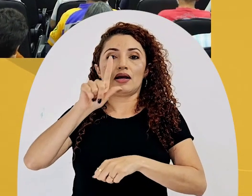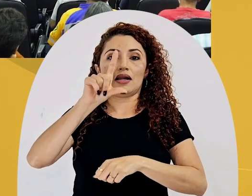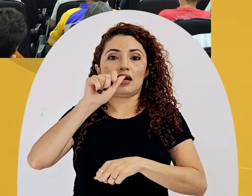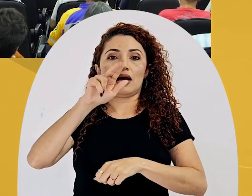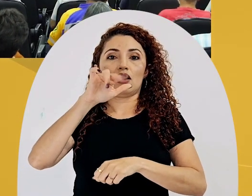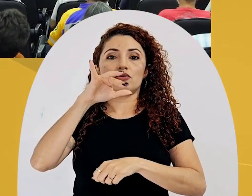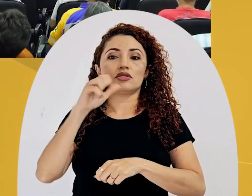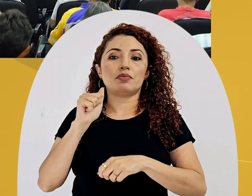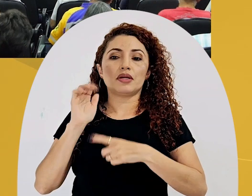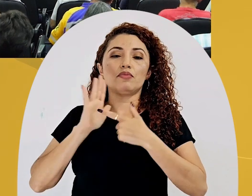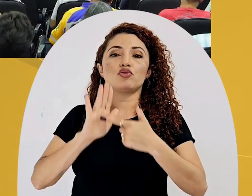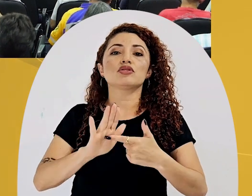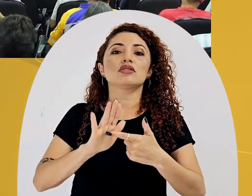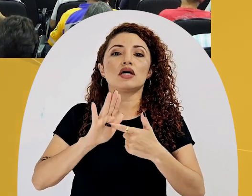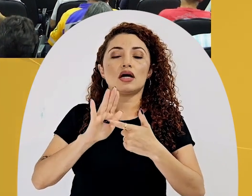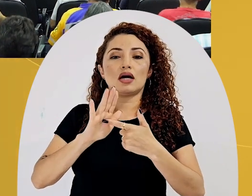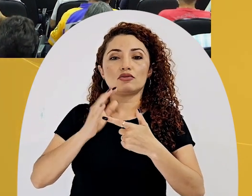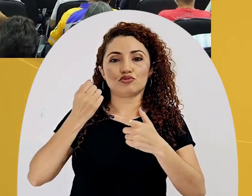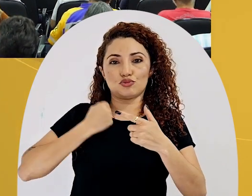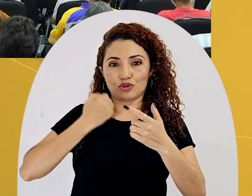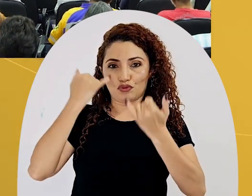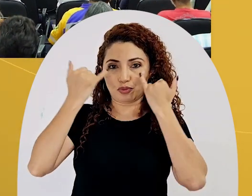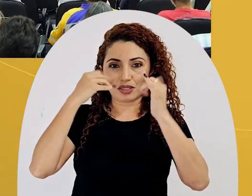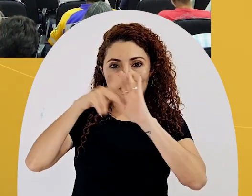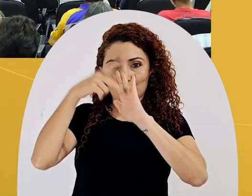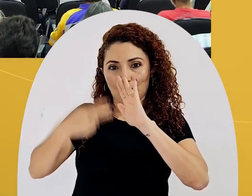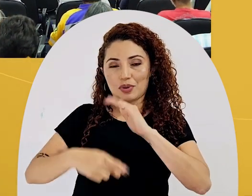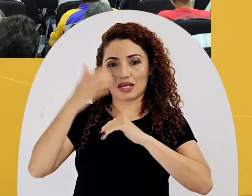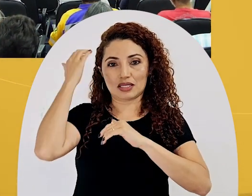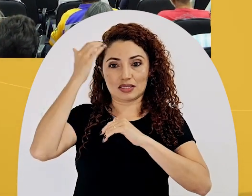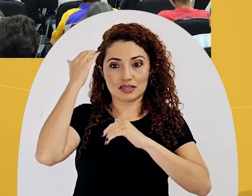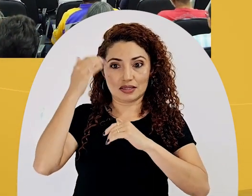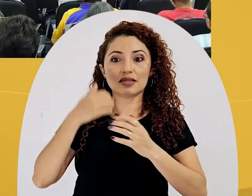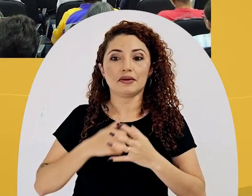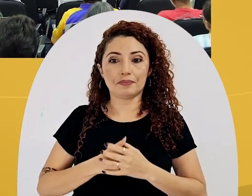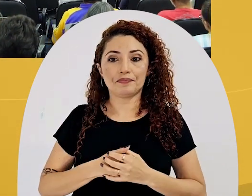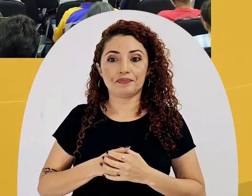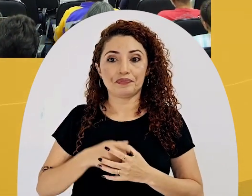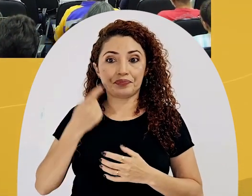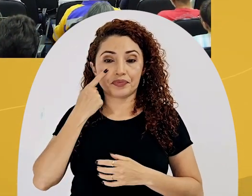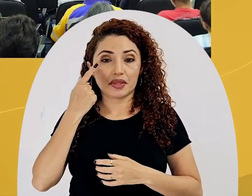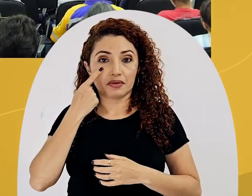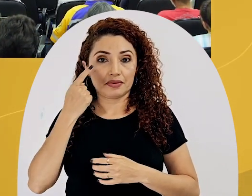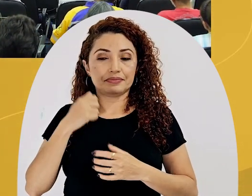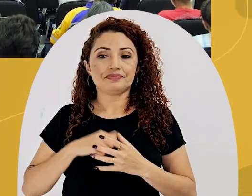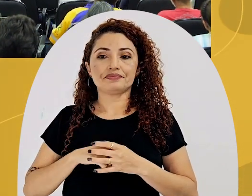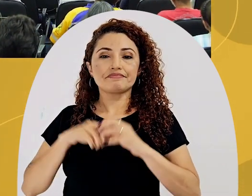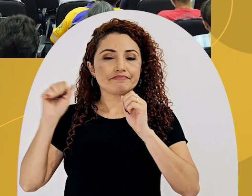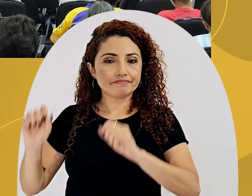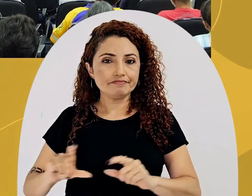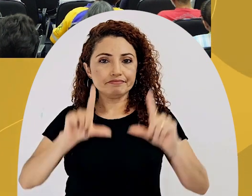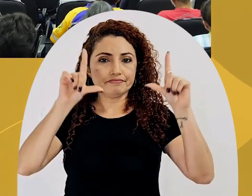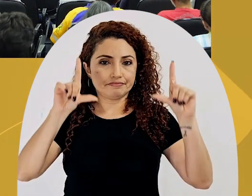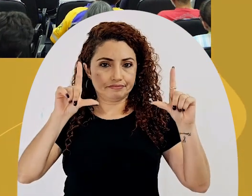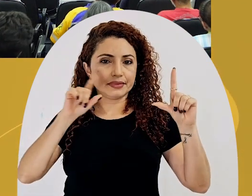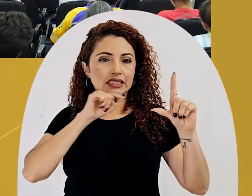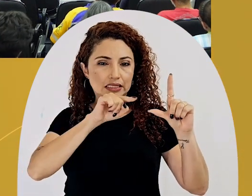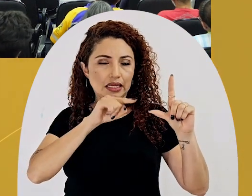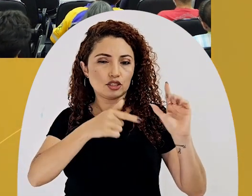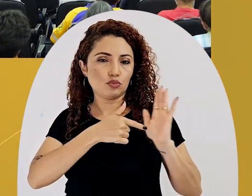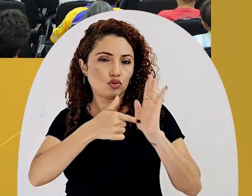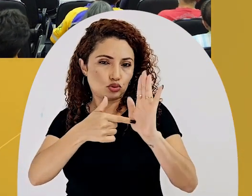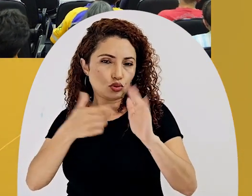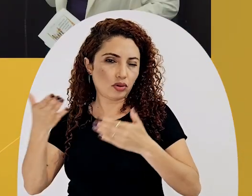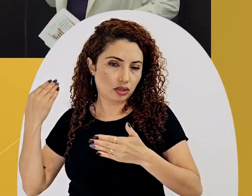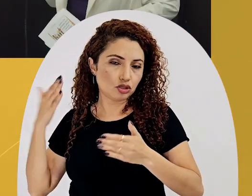Ótimo, obrigada. Esse slide a gente falou semana na capacitação, mas é importante a gente trazer de